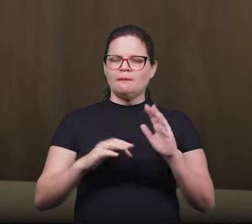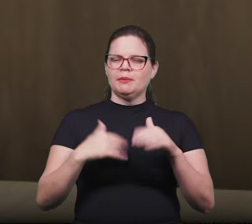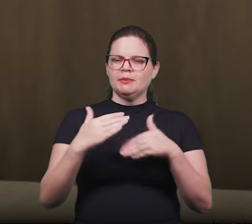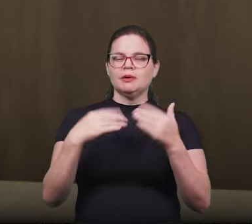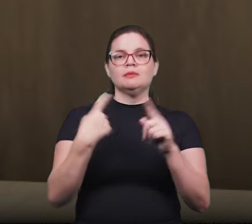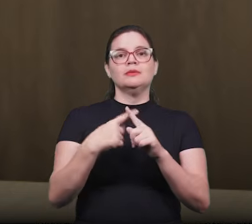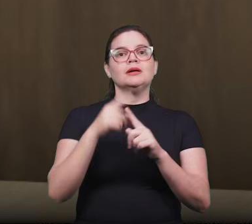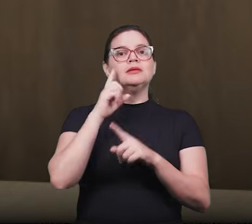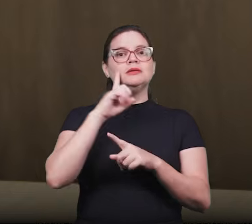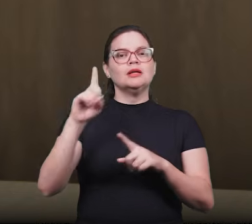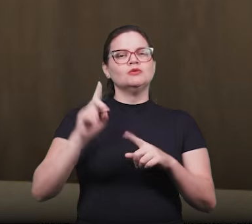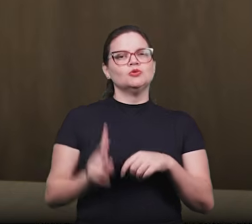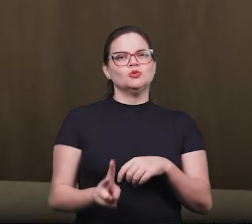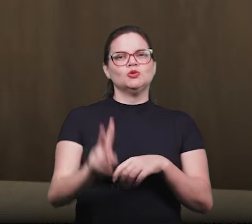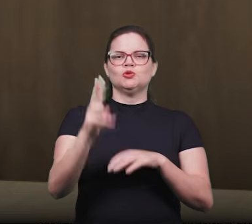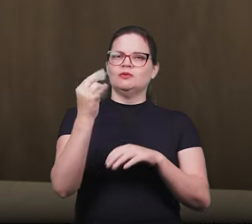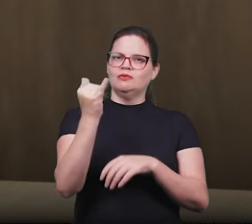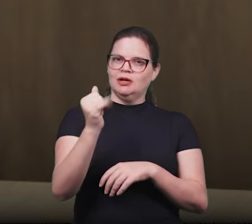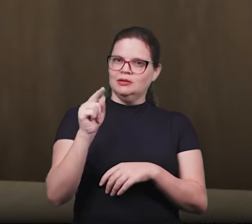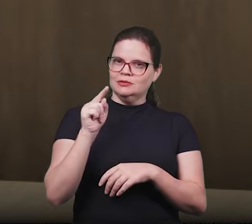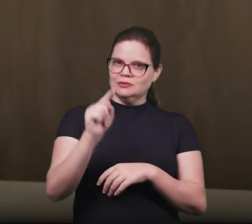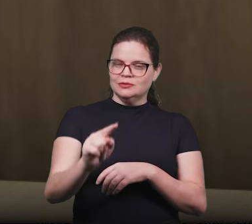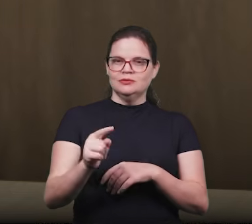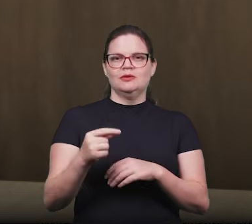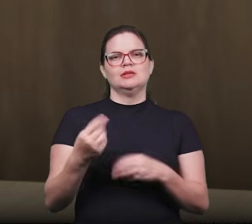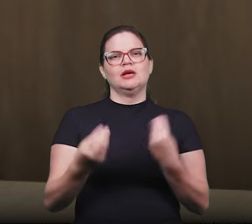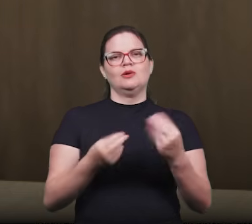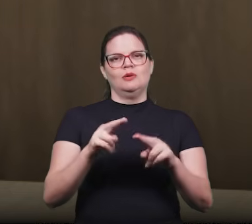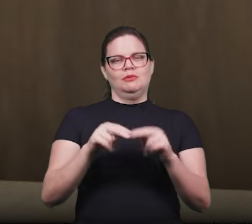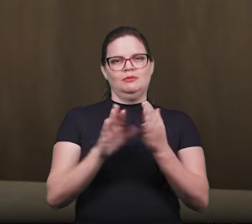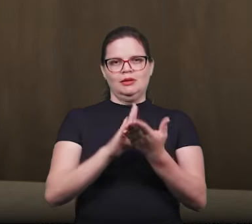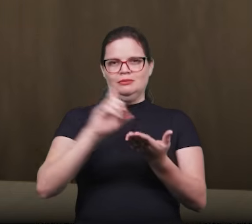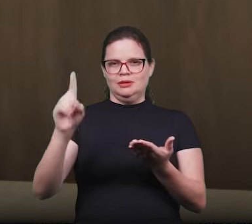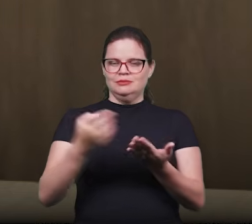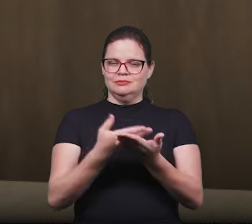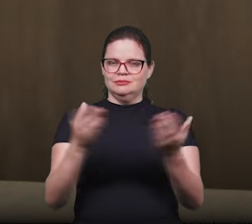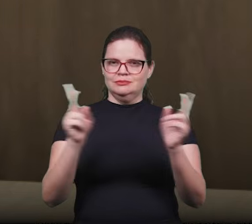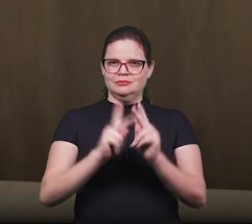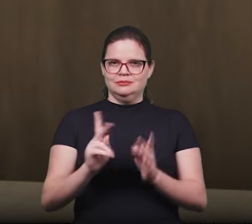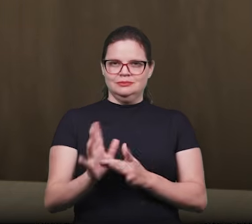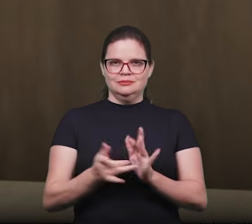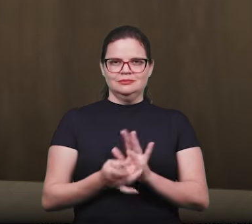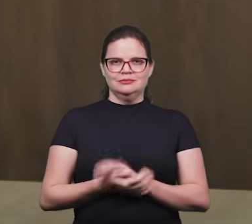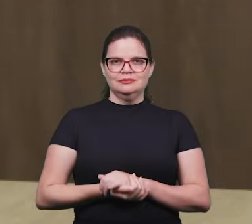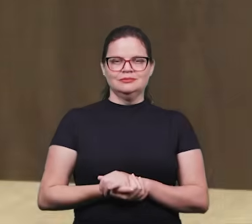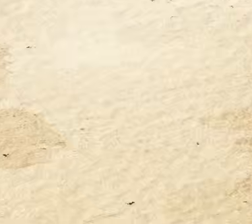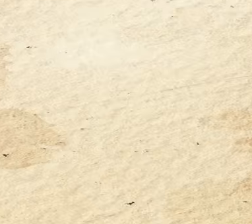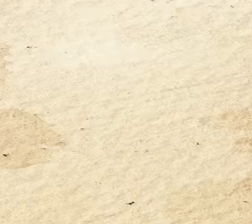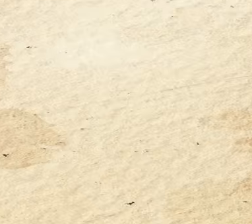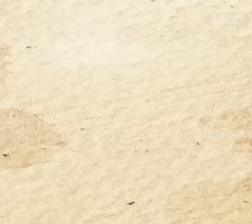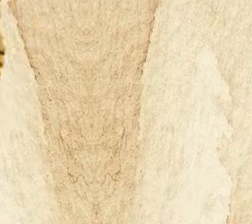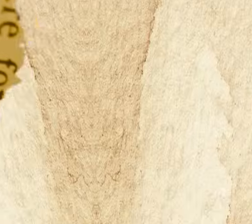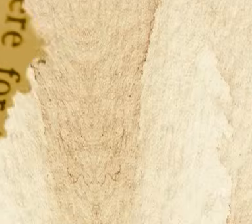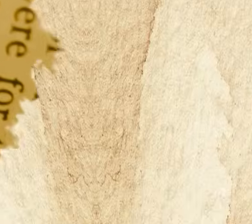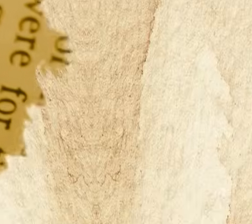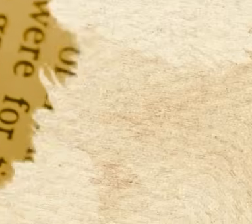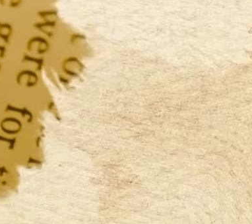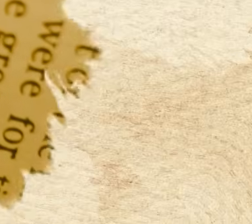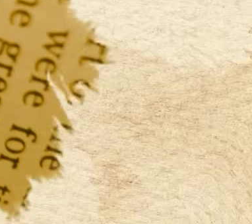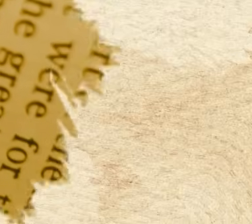assim Deus ele possa continuar falando contigo através da palavra. A todos a paz do Senhor.